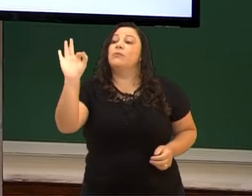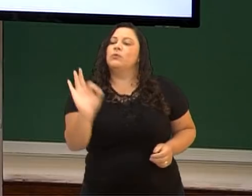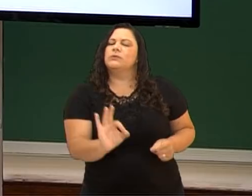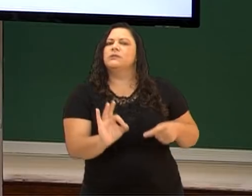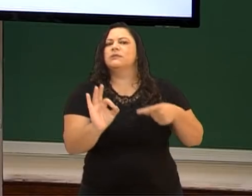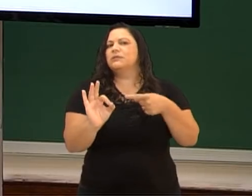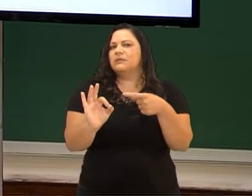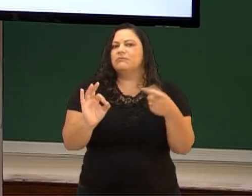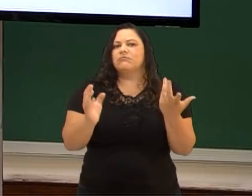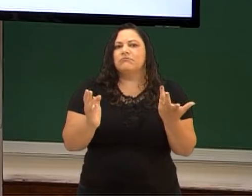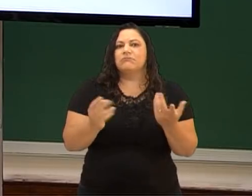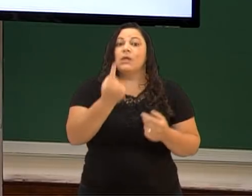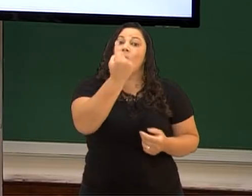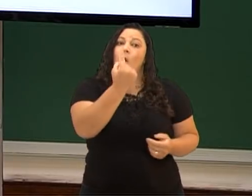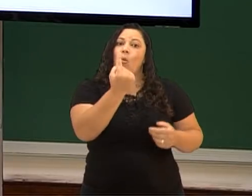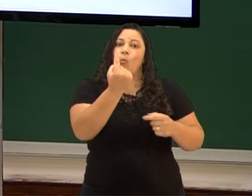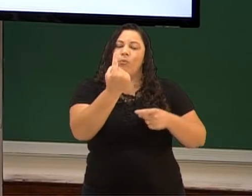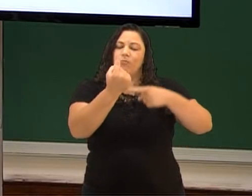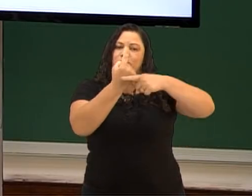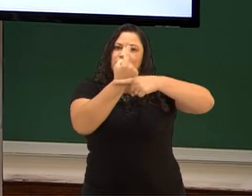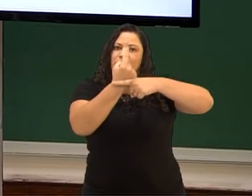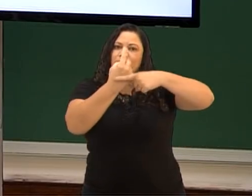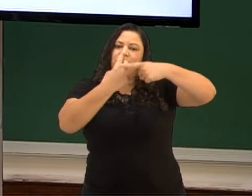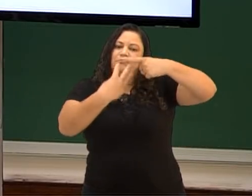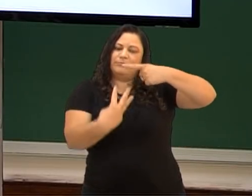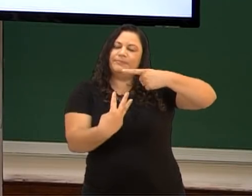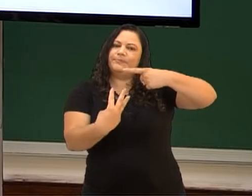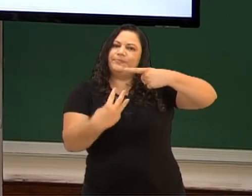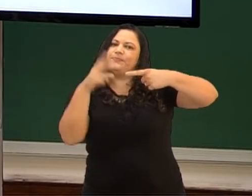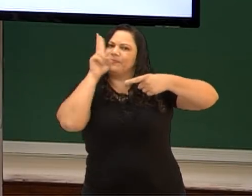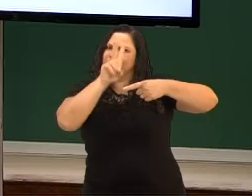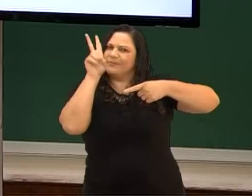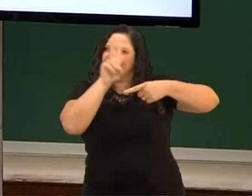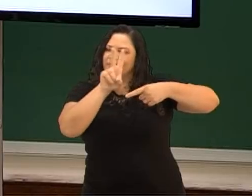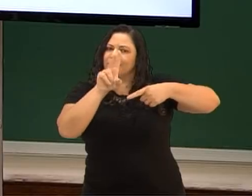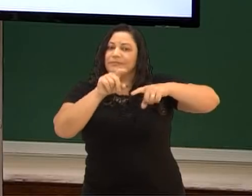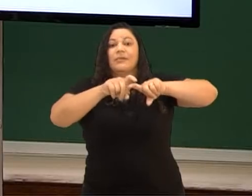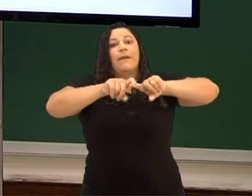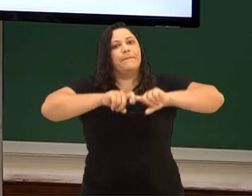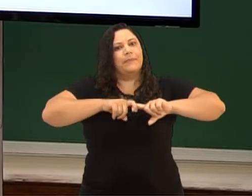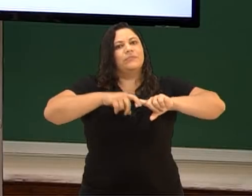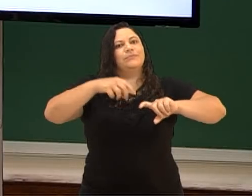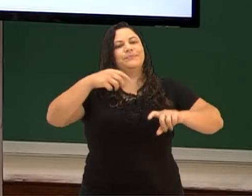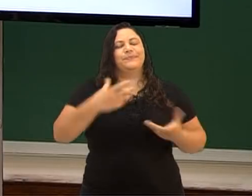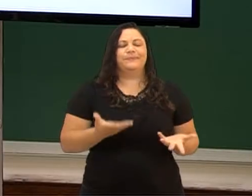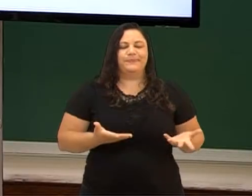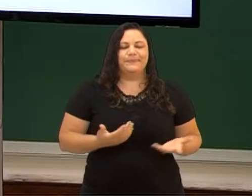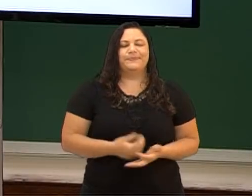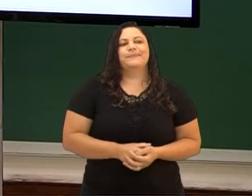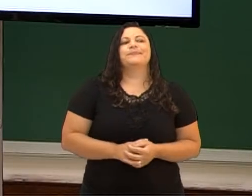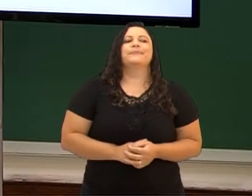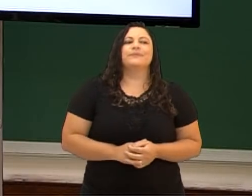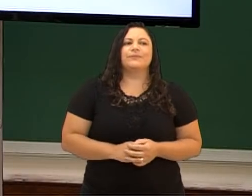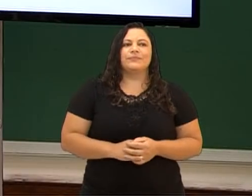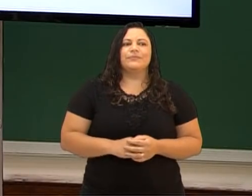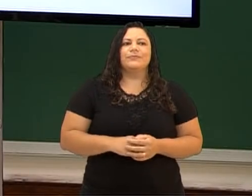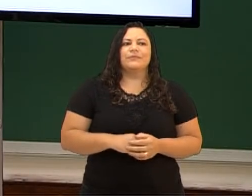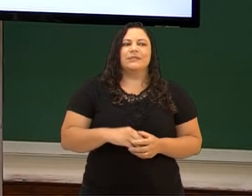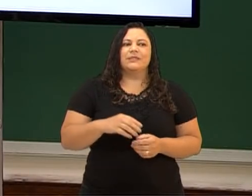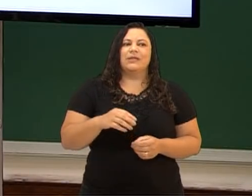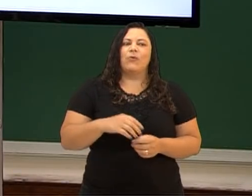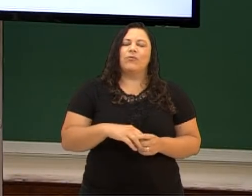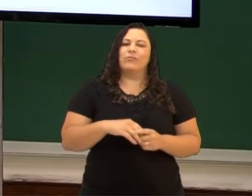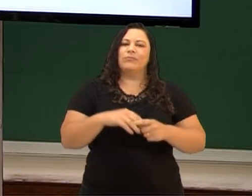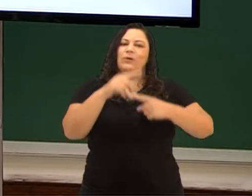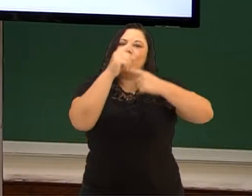era 1/3. Lembram disso? Por isso, a terça parte. Por isso que a professora colocou aqui, ó, corresponde à terça parte